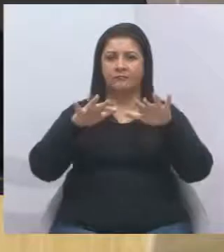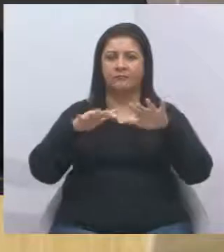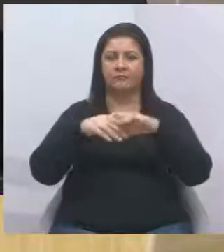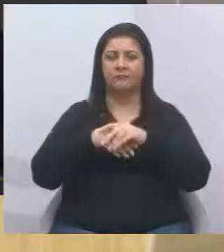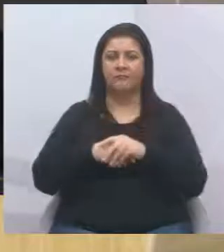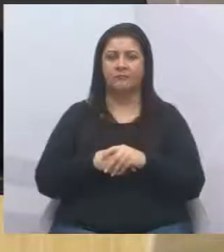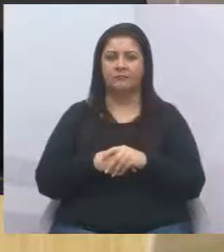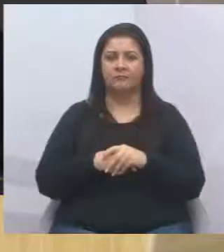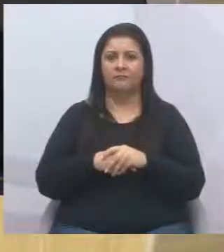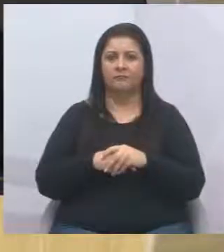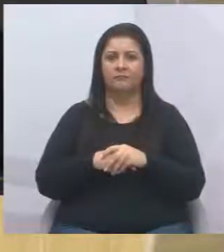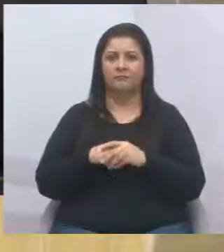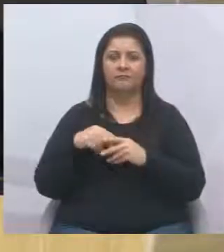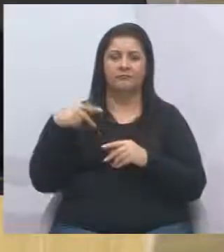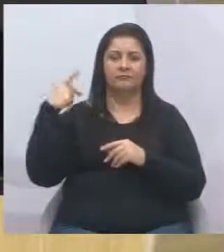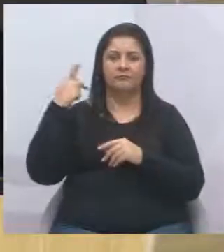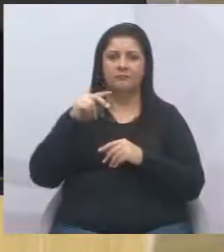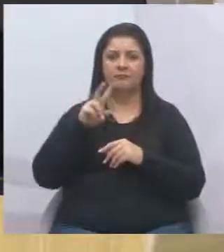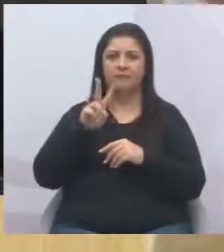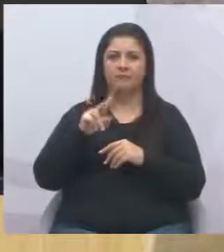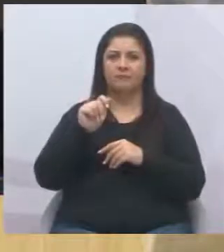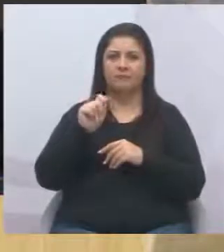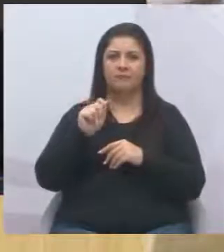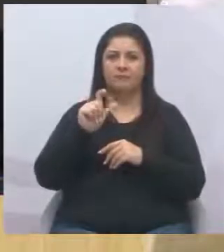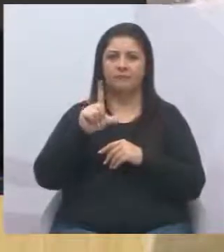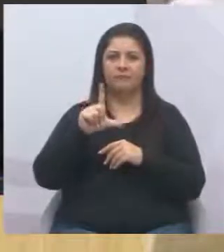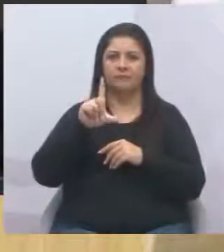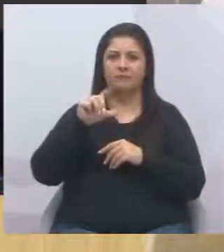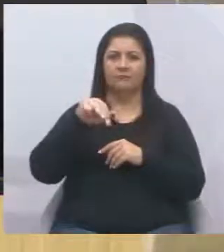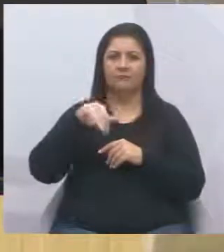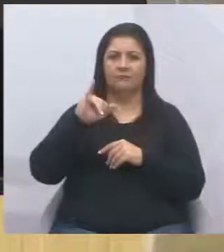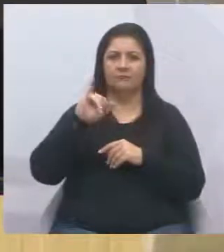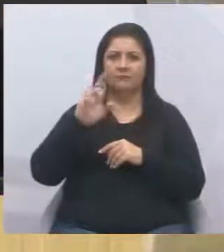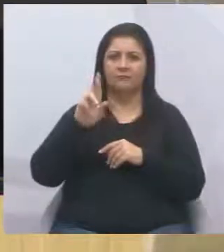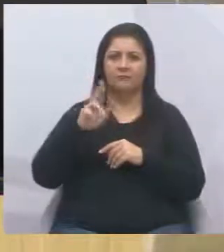manifestação. Vereador Valmir, do Parque Meia Lua.